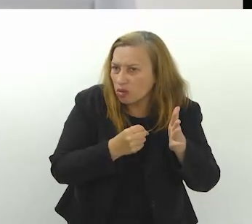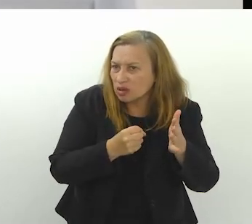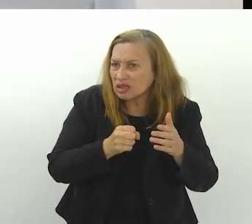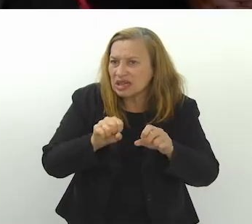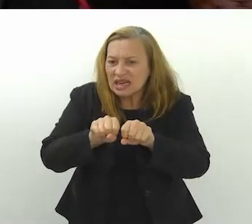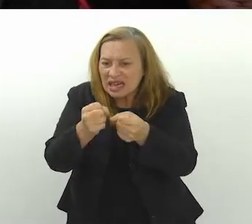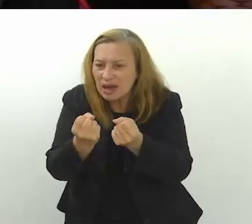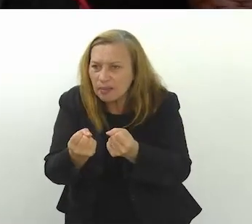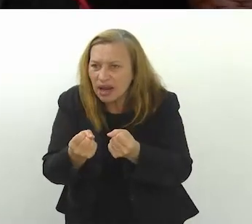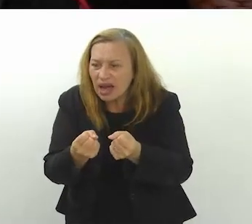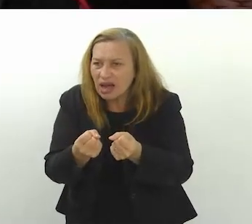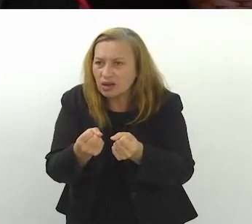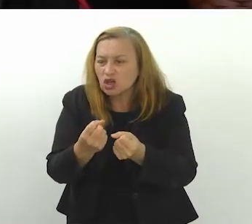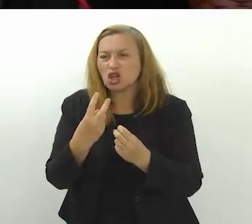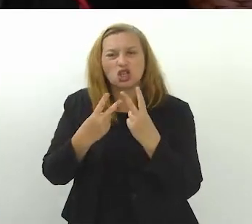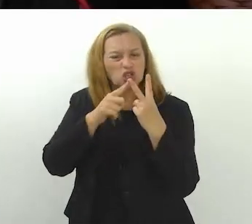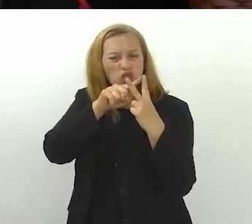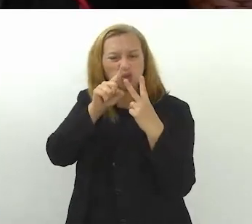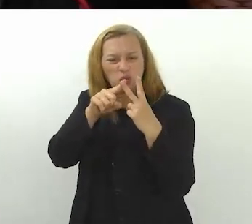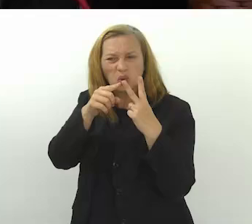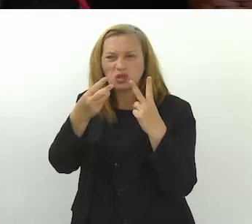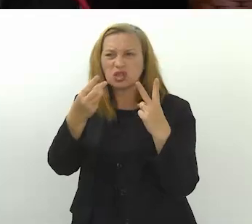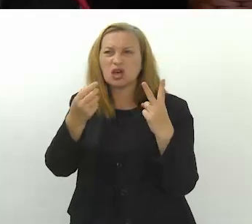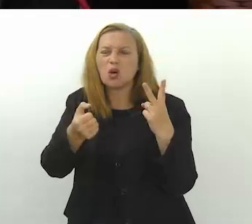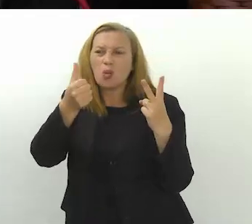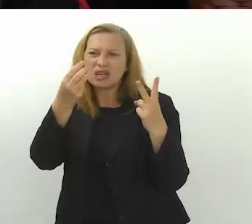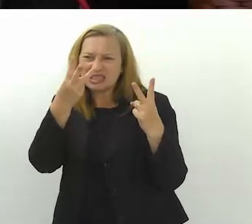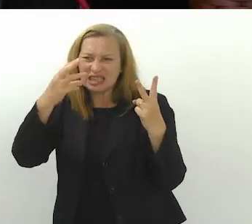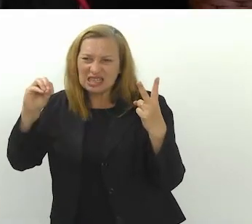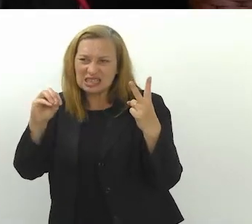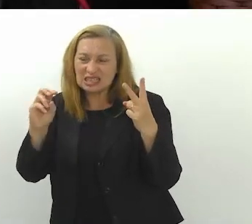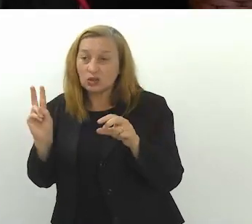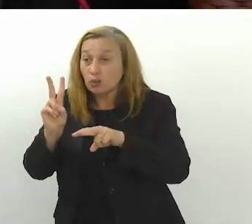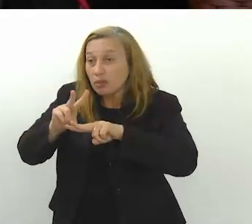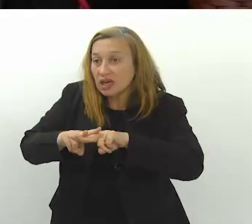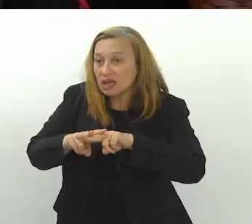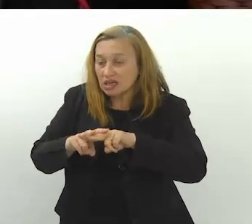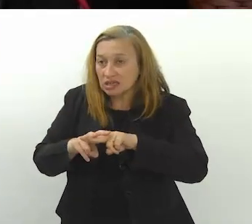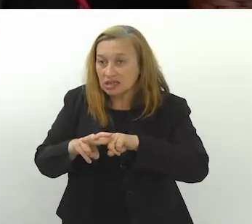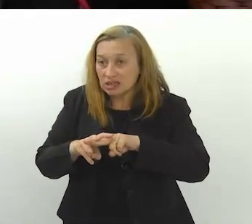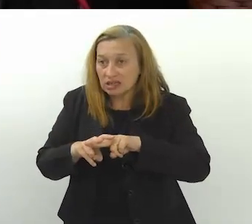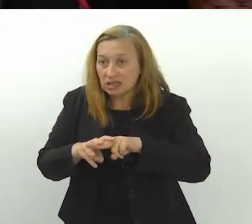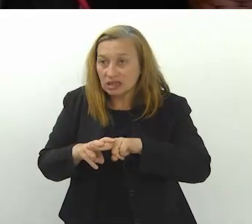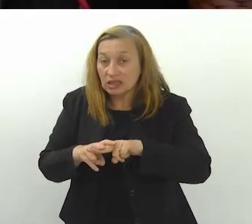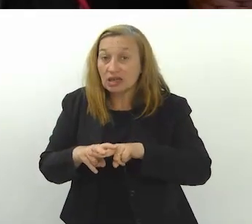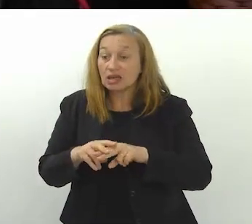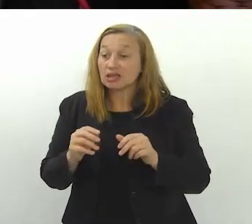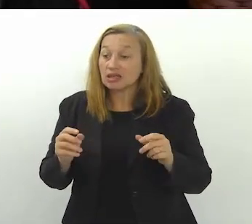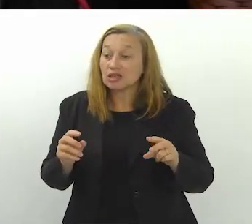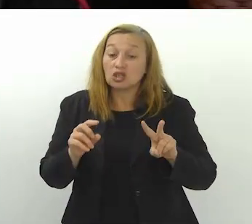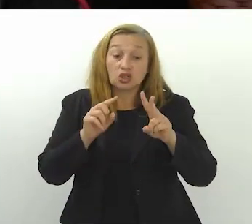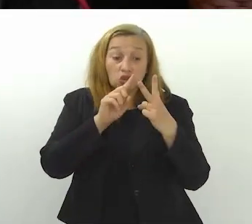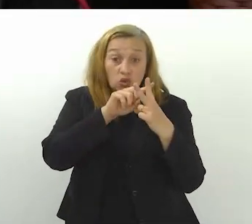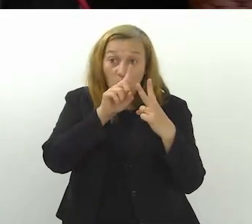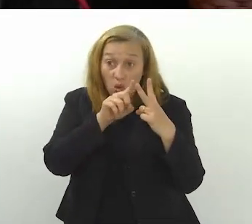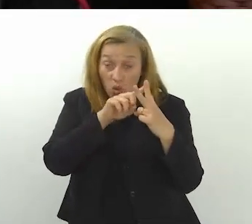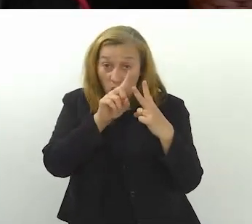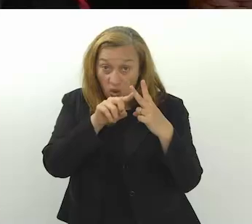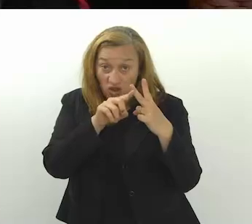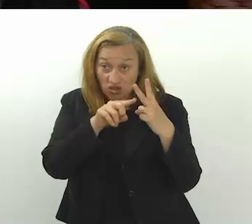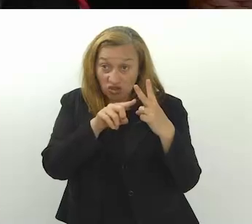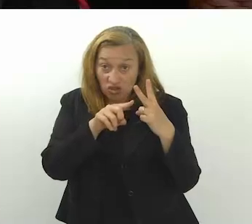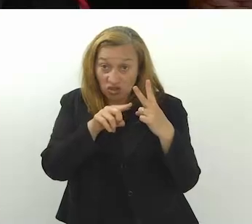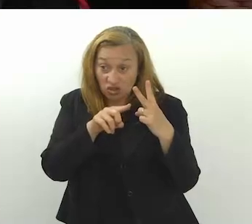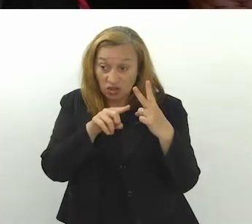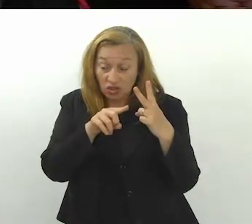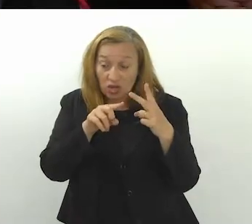E dois, inclusive, dos quase 300 aí que foram presos, estão na ficha vermelha da Interpol. Né? Estão